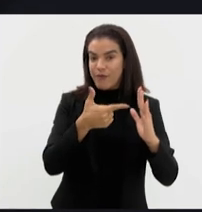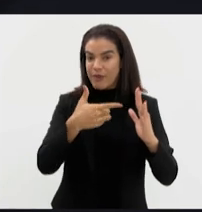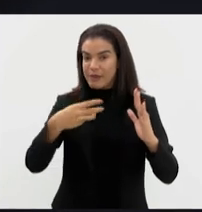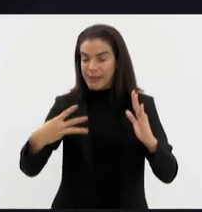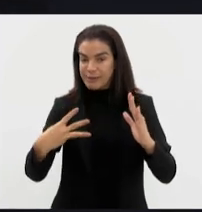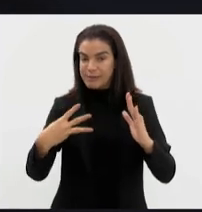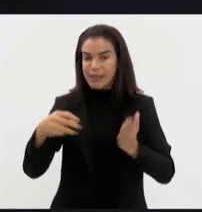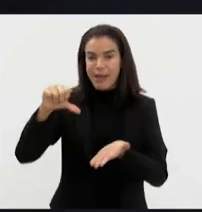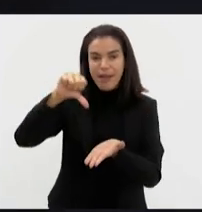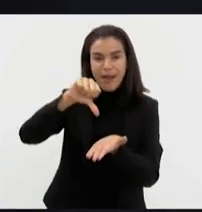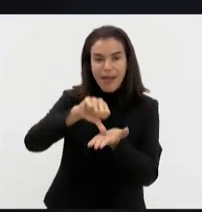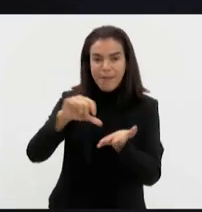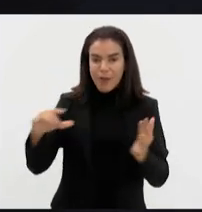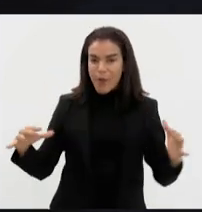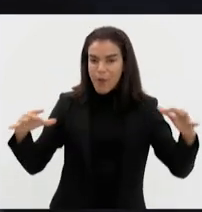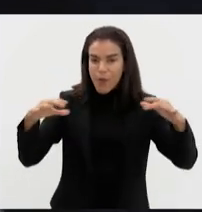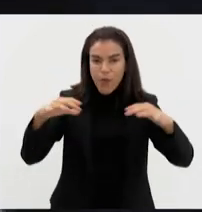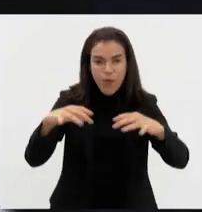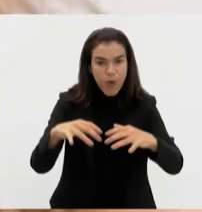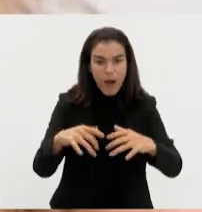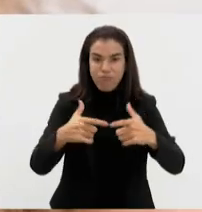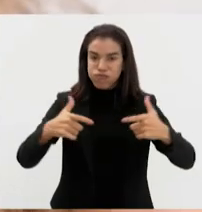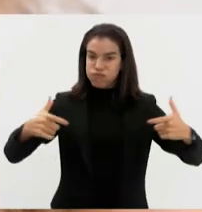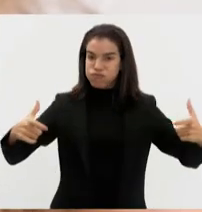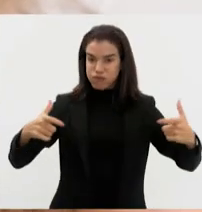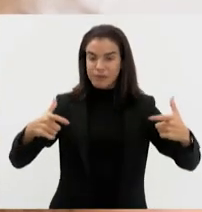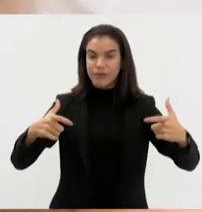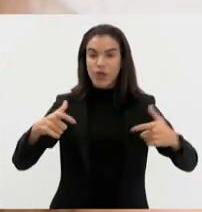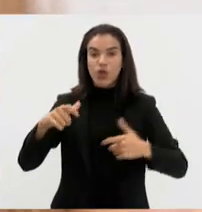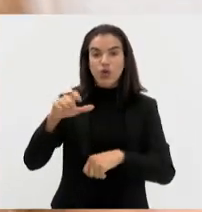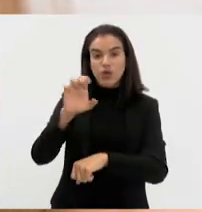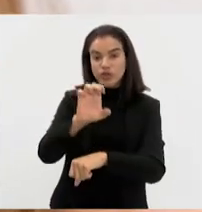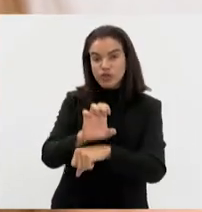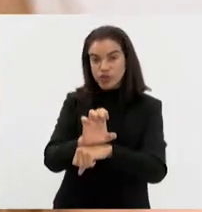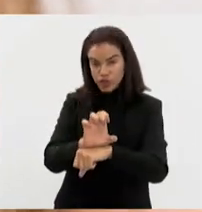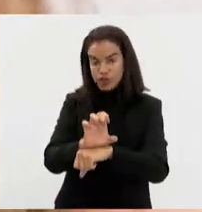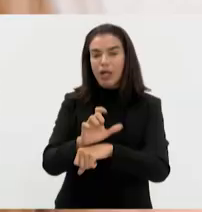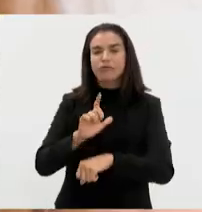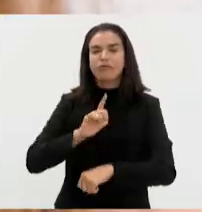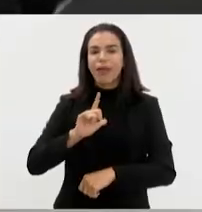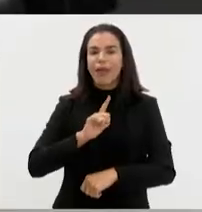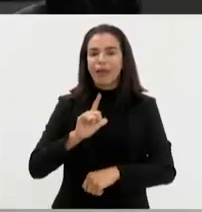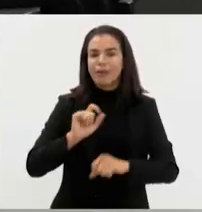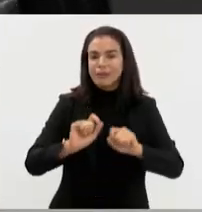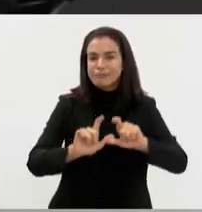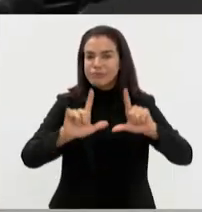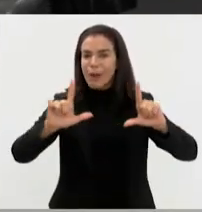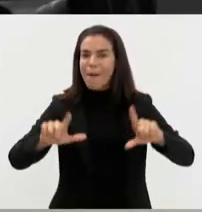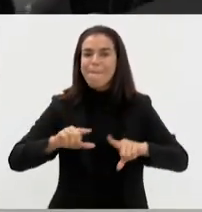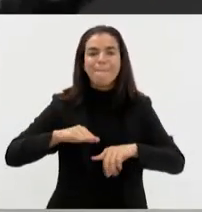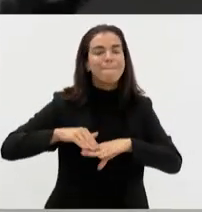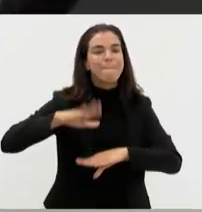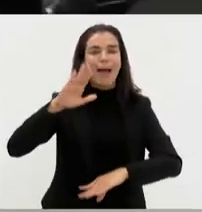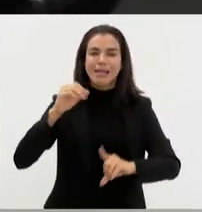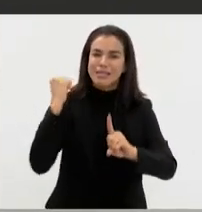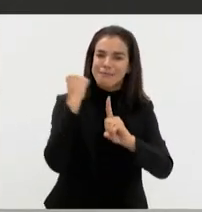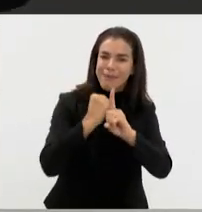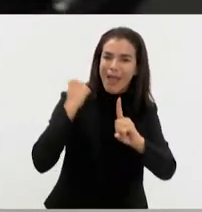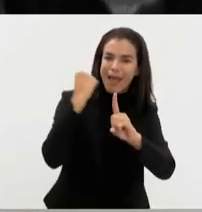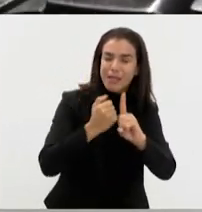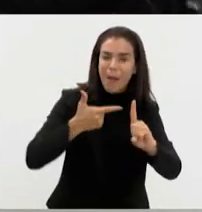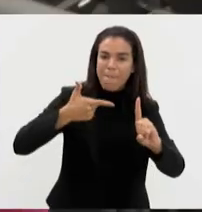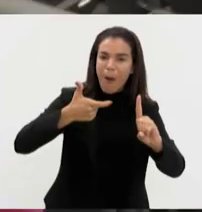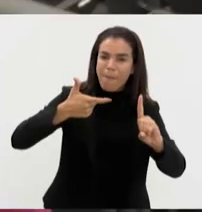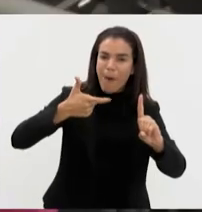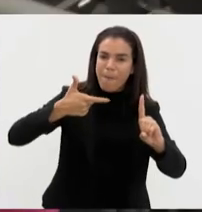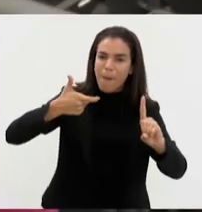capital concentra o maior número de casos e o estado se destaca como o que mais mata mulheres com armas de